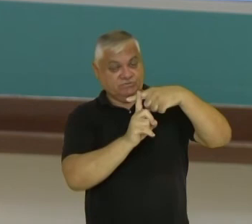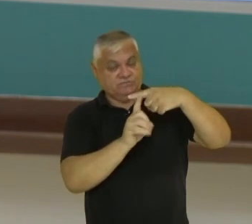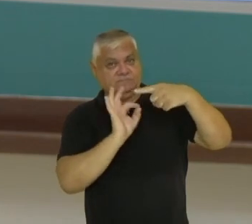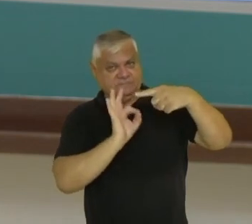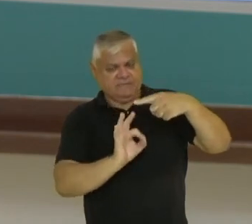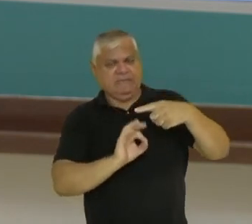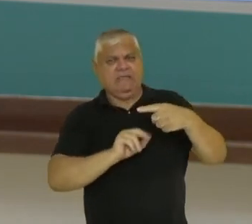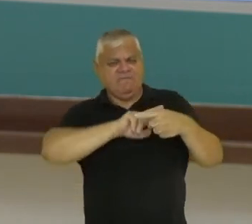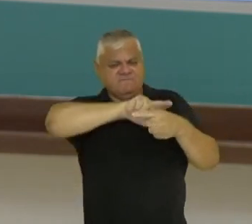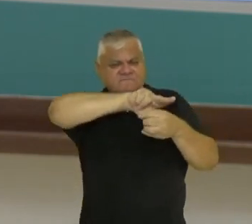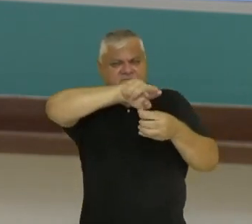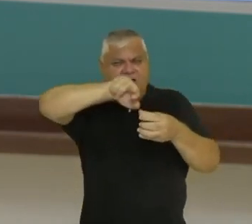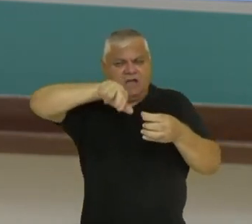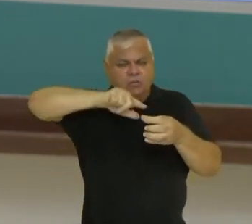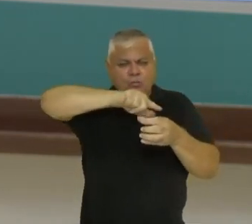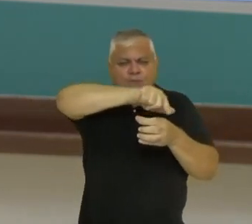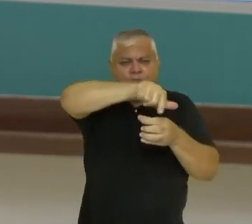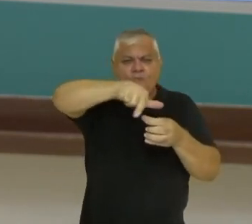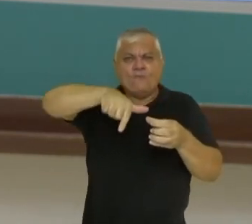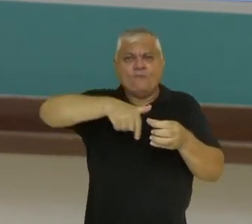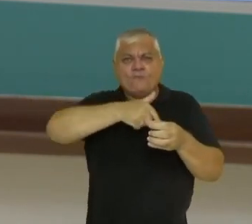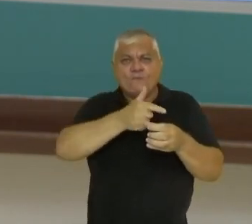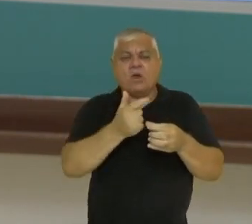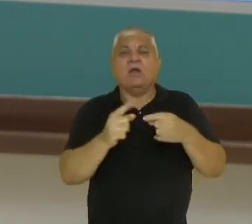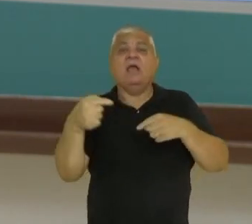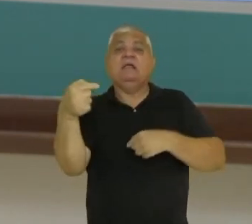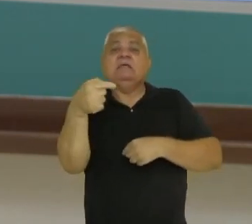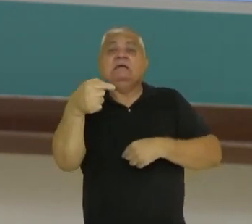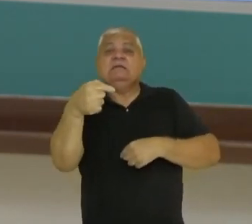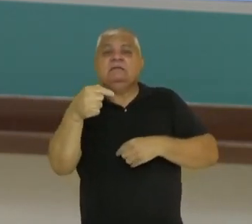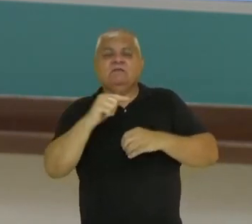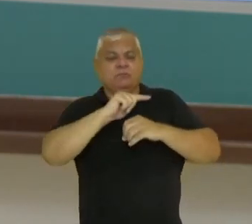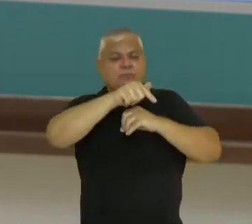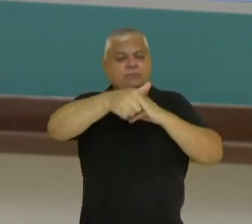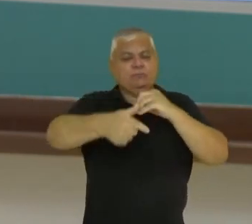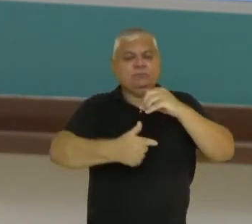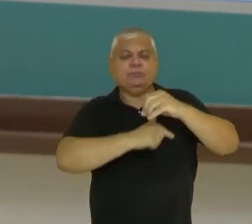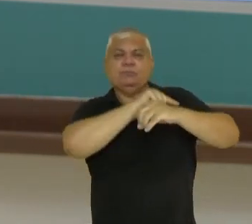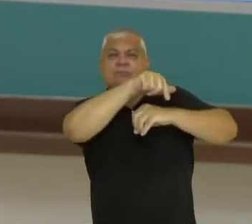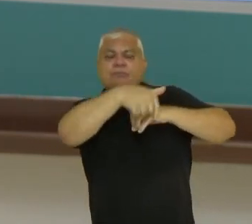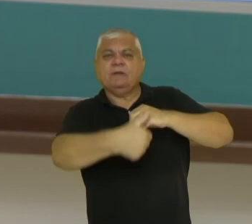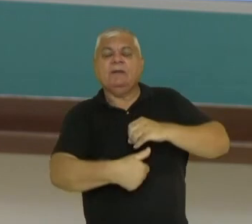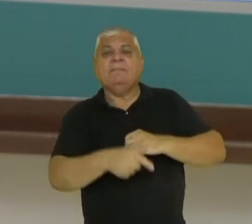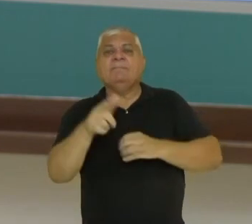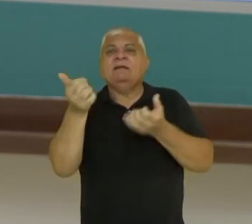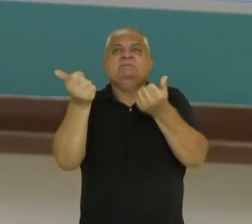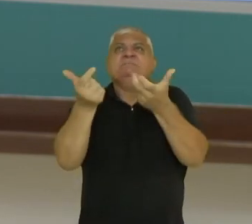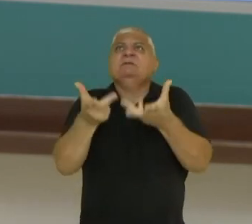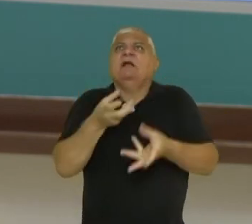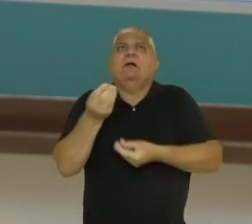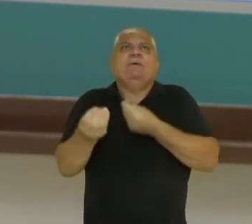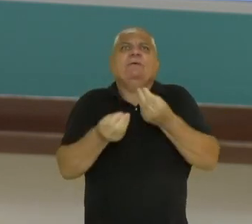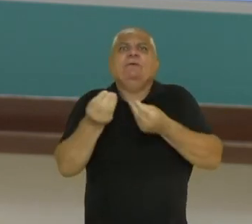tem bastante espaço vazio e as partículas negativas lá em volta. O que ele não conseguiu explicar foi como